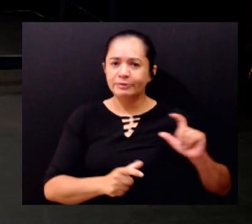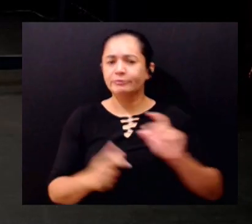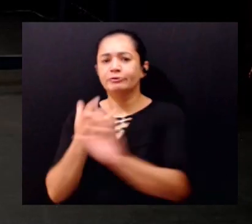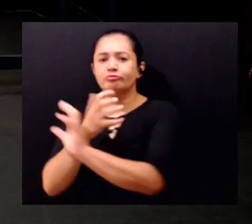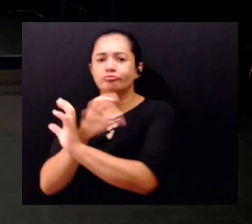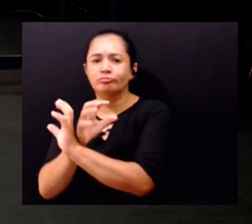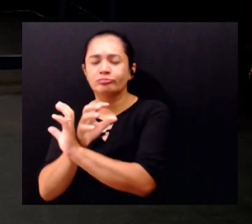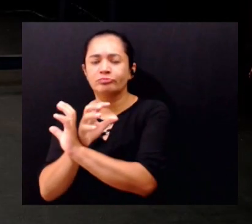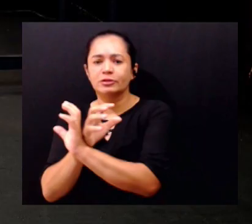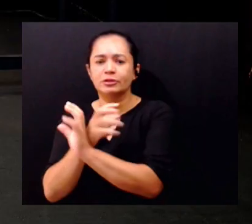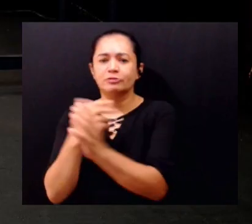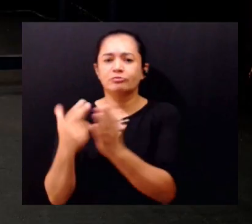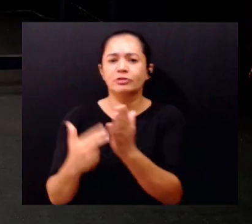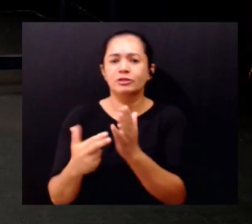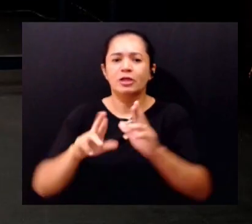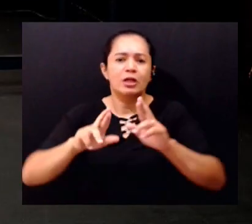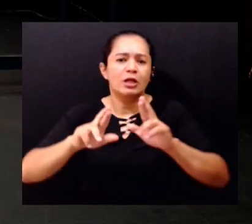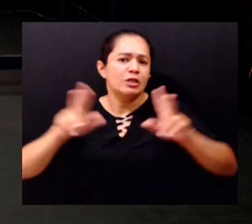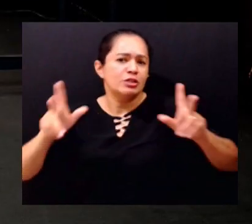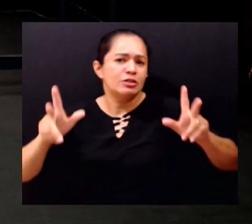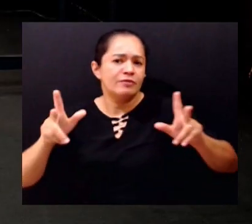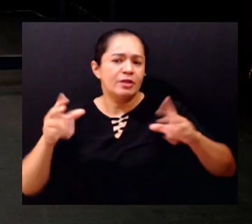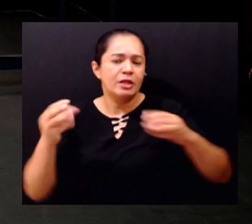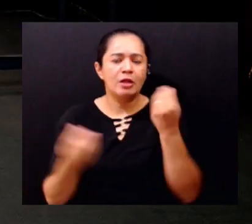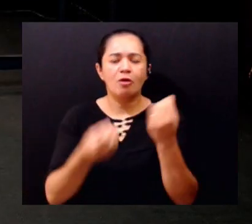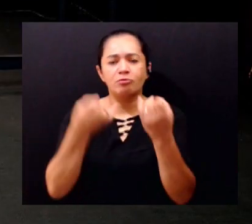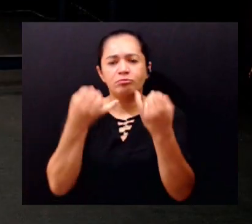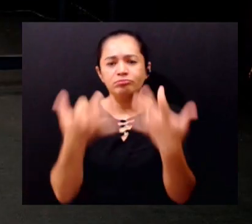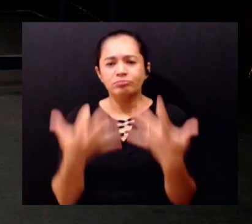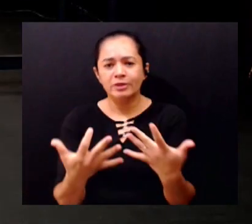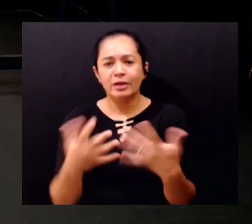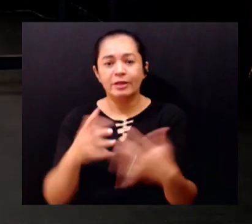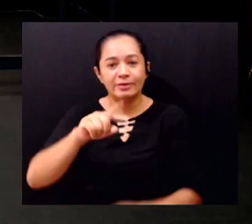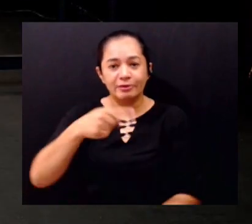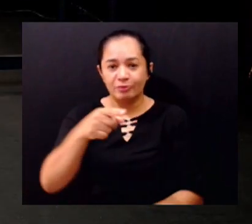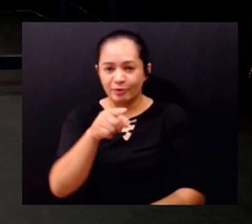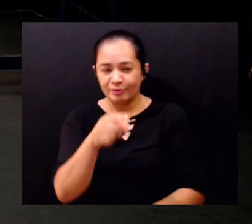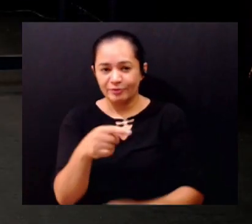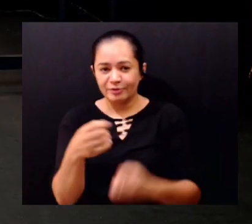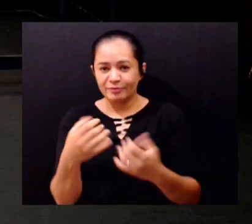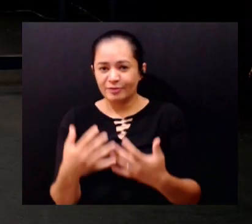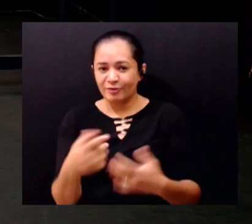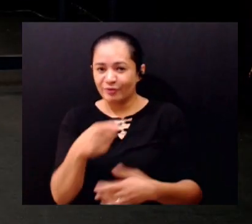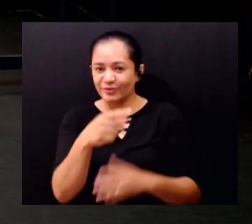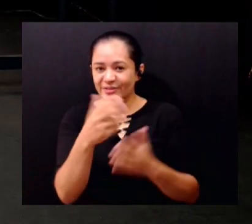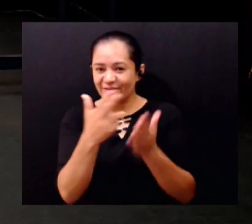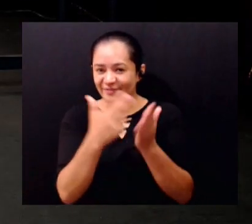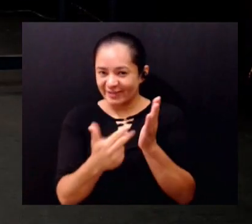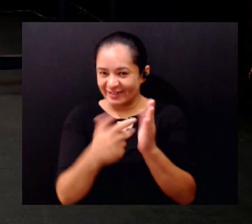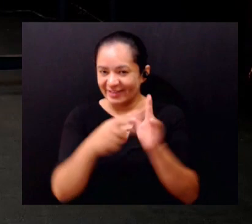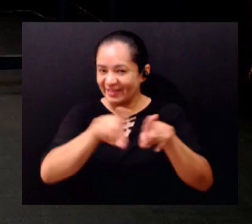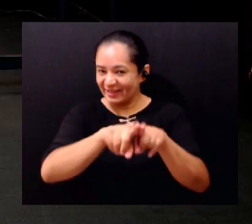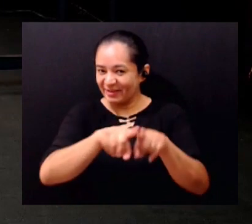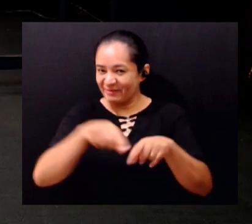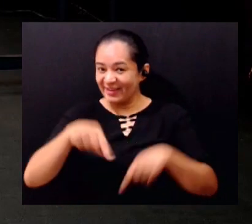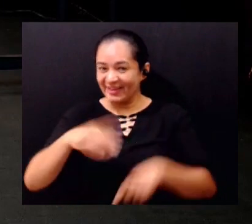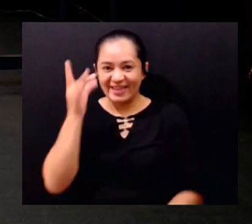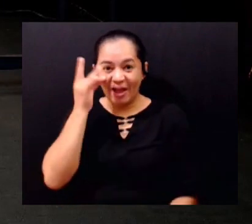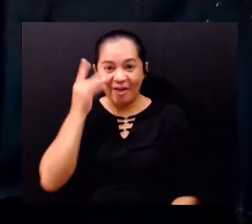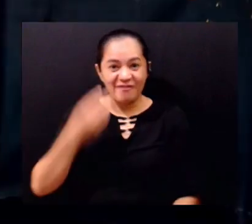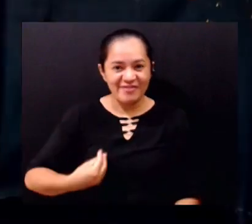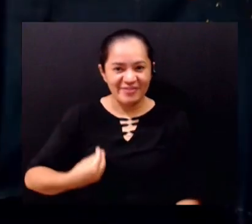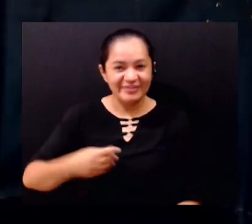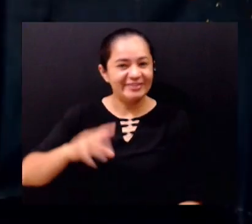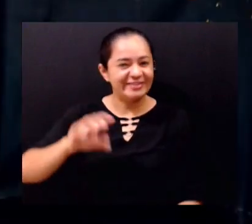a gente fala e daqui a pouquinho também você vai mostrar e pelo jeito você vai desenhar também aqui, né? Então já, porque nós vamos chamar